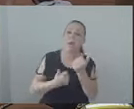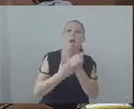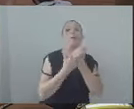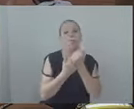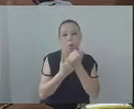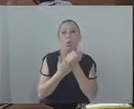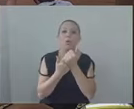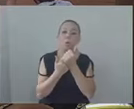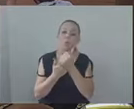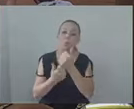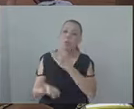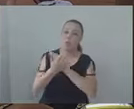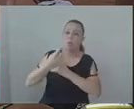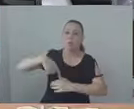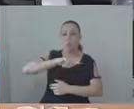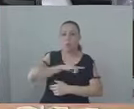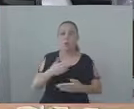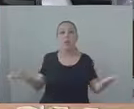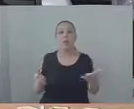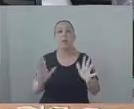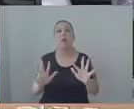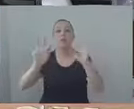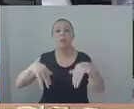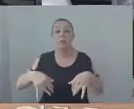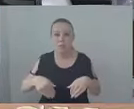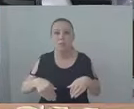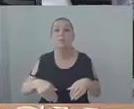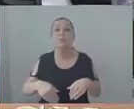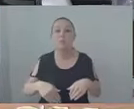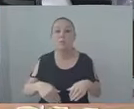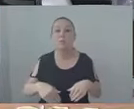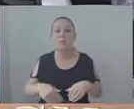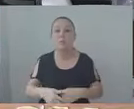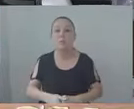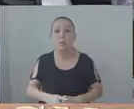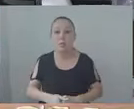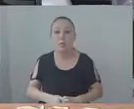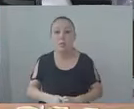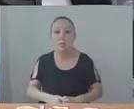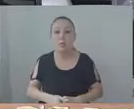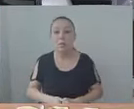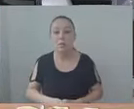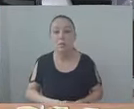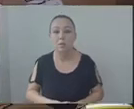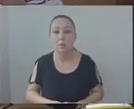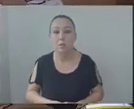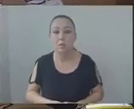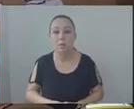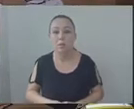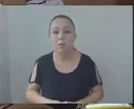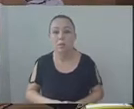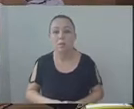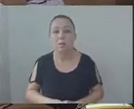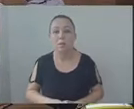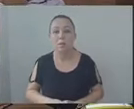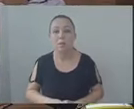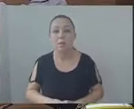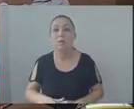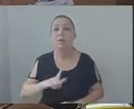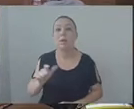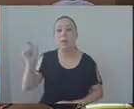E encerramos a tribuna livre. Senhor presidente, é um informe, um convite na pessoa do Coronel Woods. Após